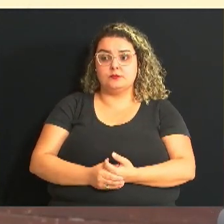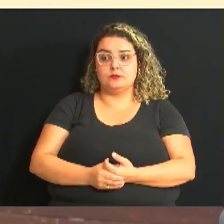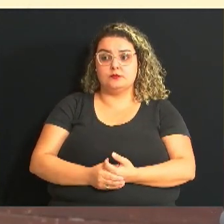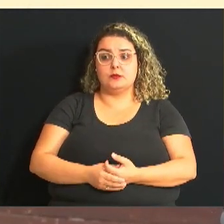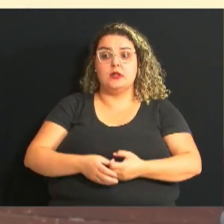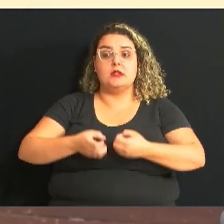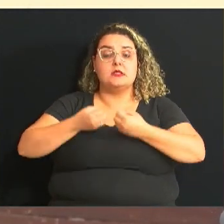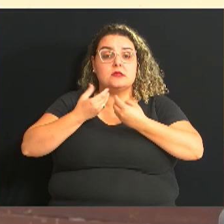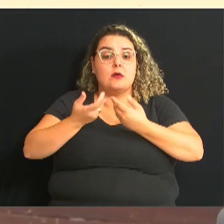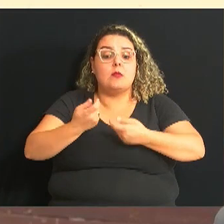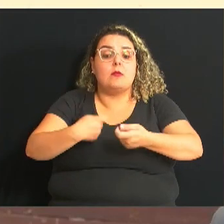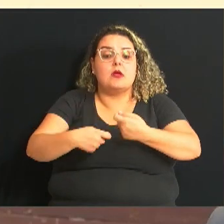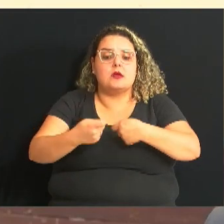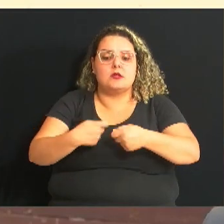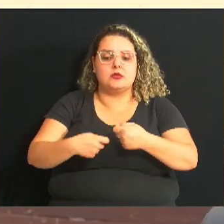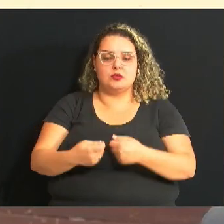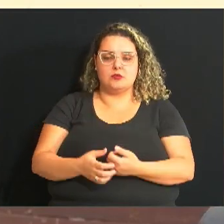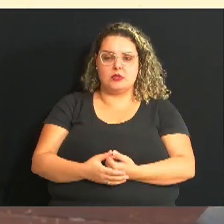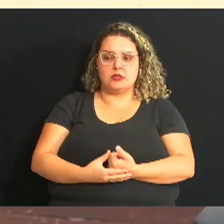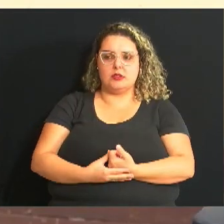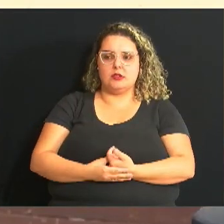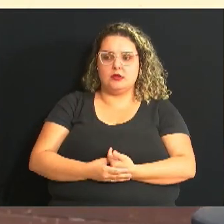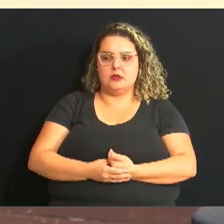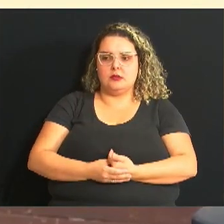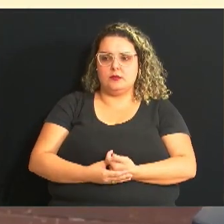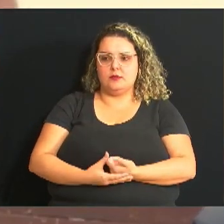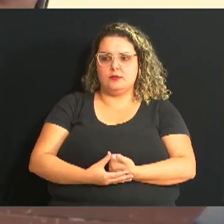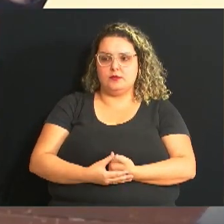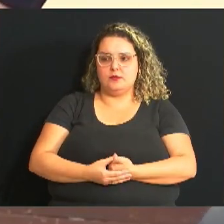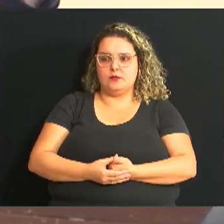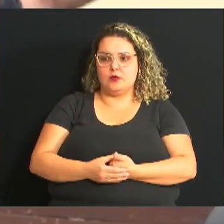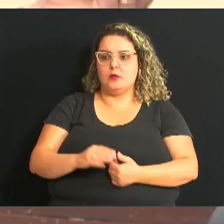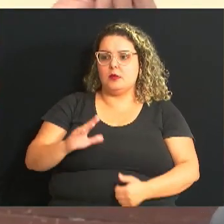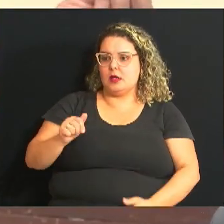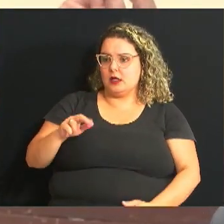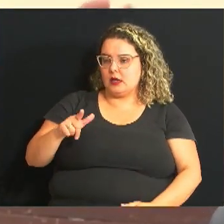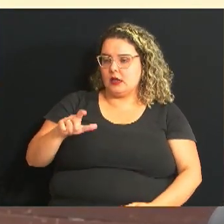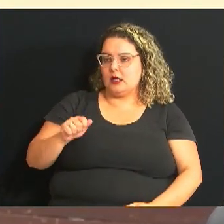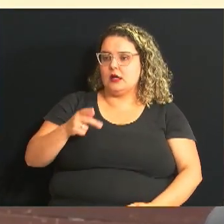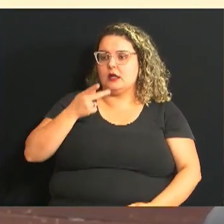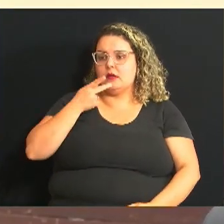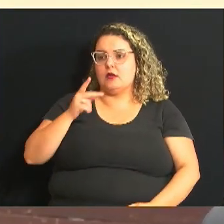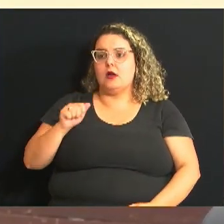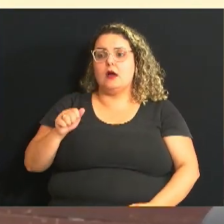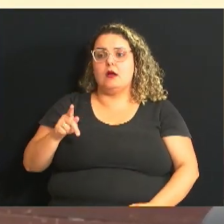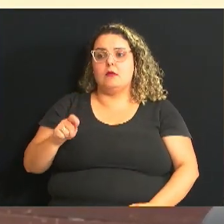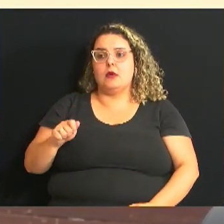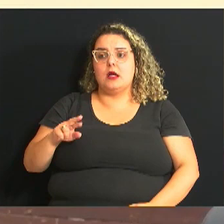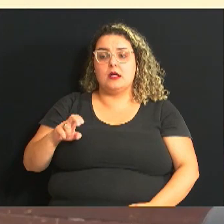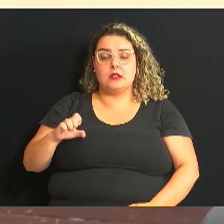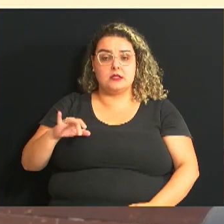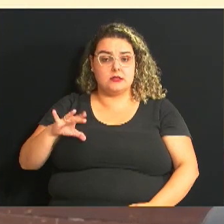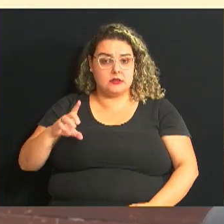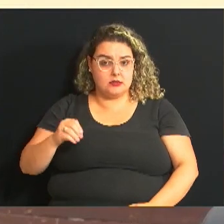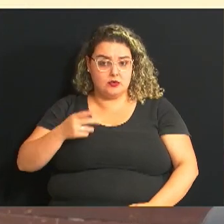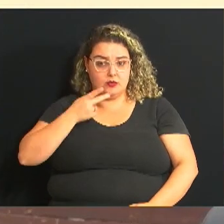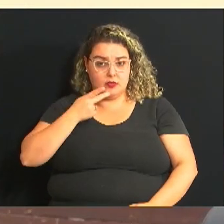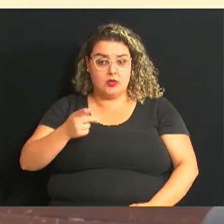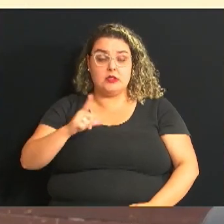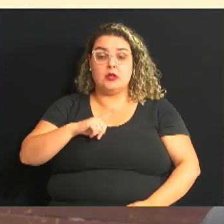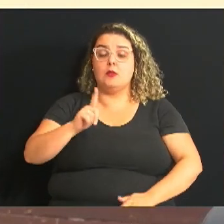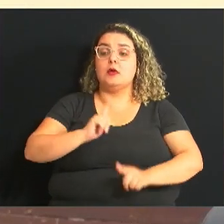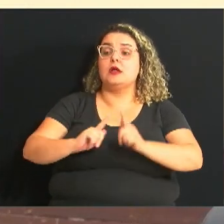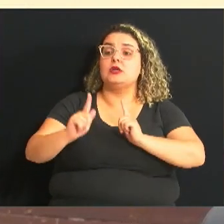cuidados, né, eles são, como a Carla falou, o Aparecido falou, existe uma gestão